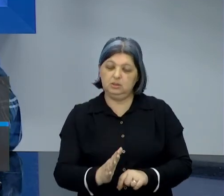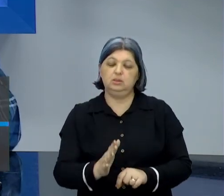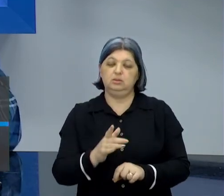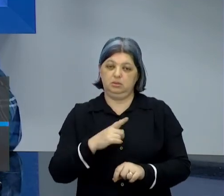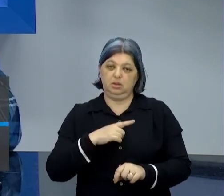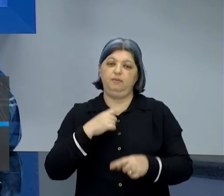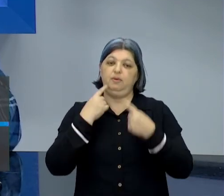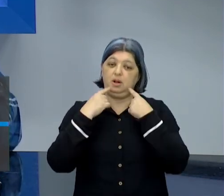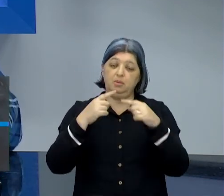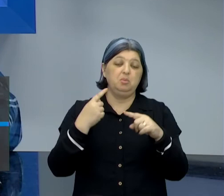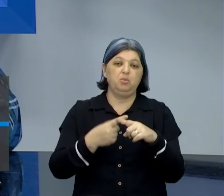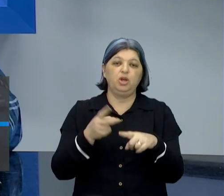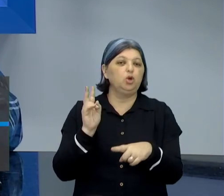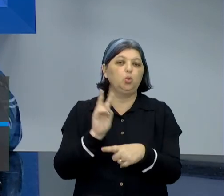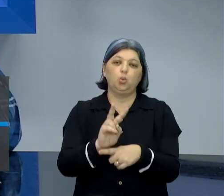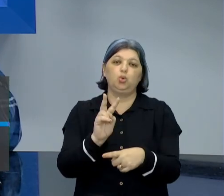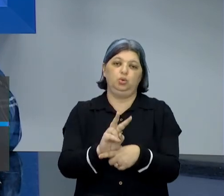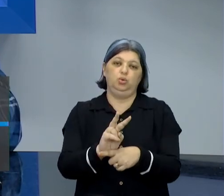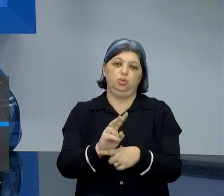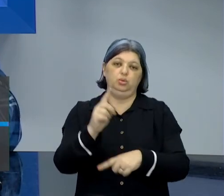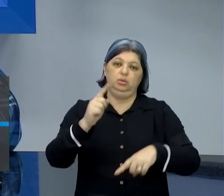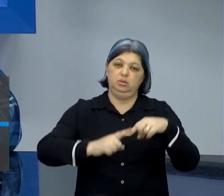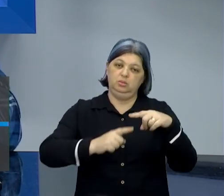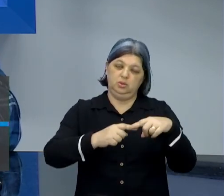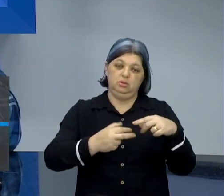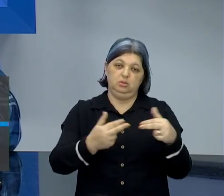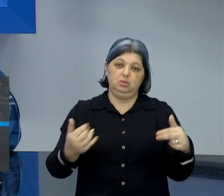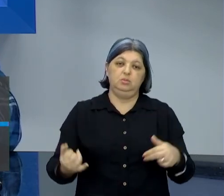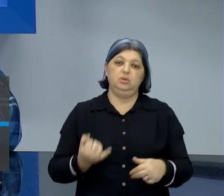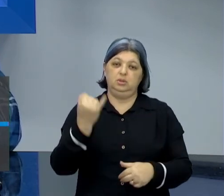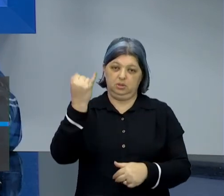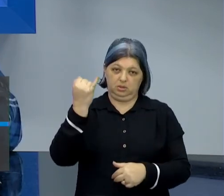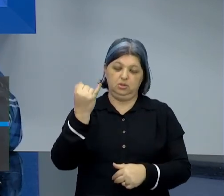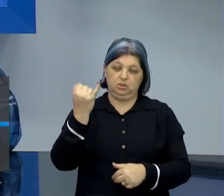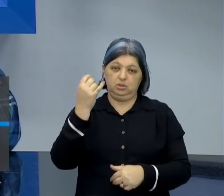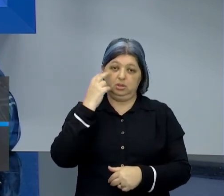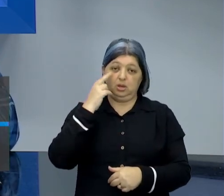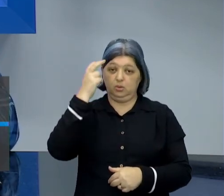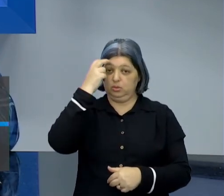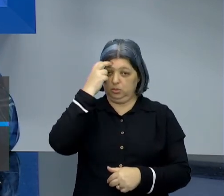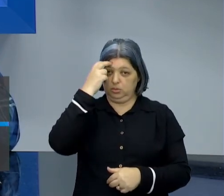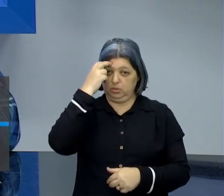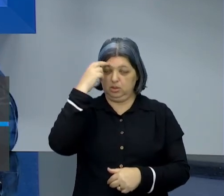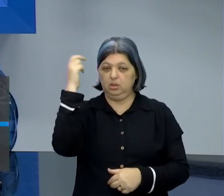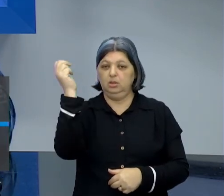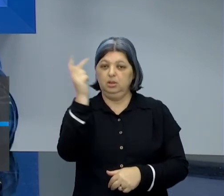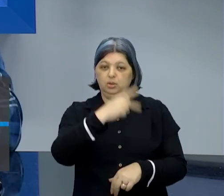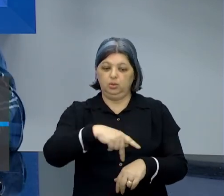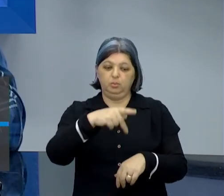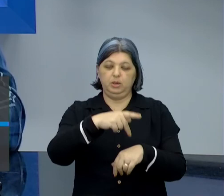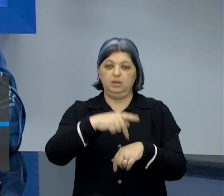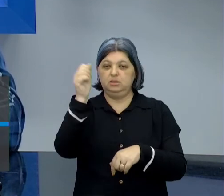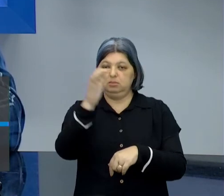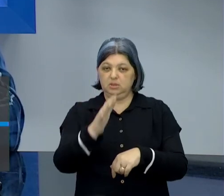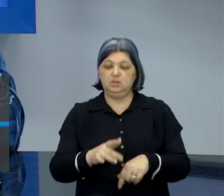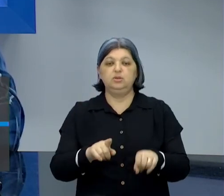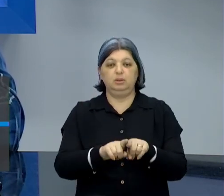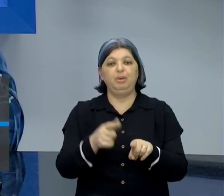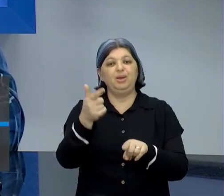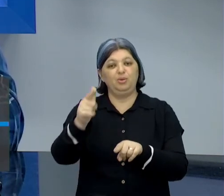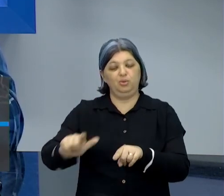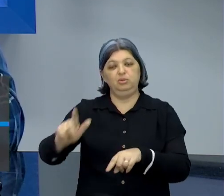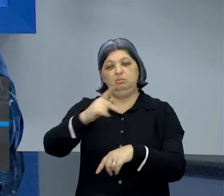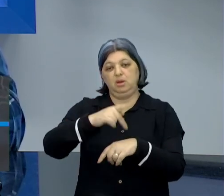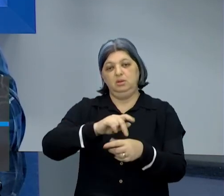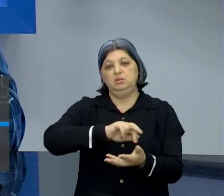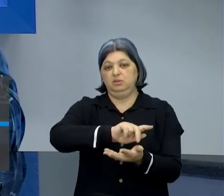não cuidou desses itens importantes da cultura material, não só do nosso país, né, como de outros países também.